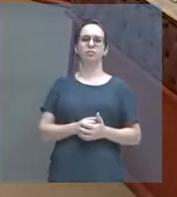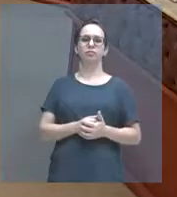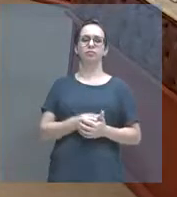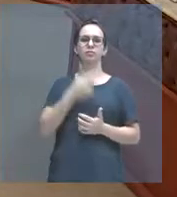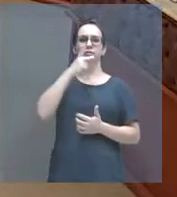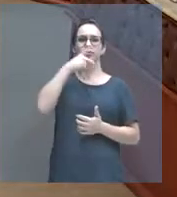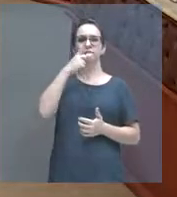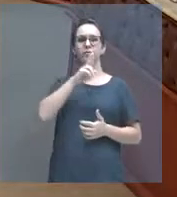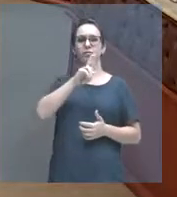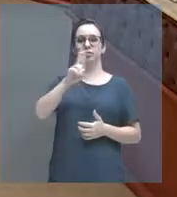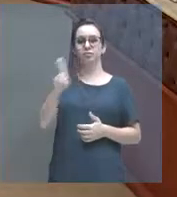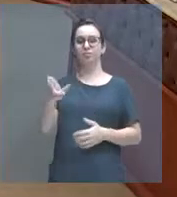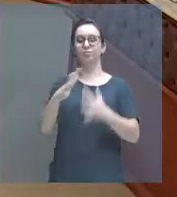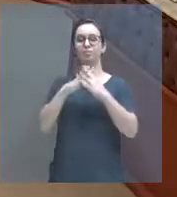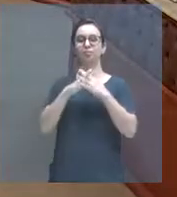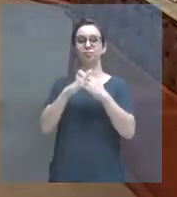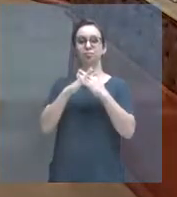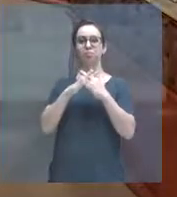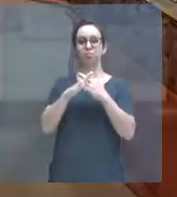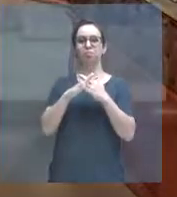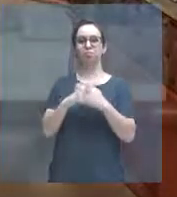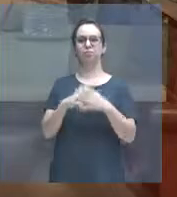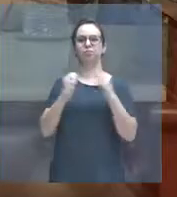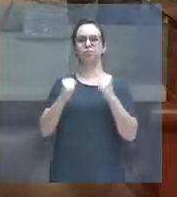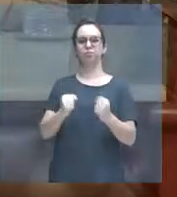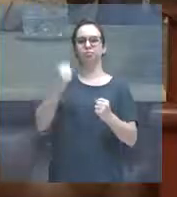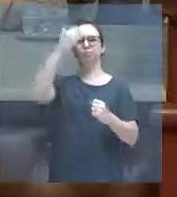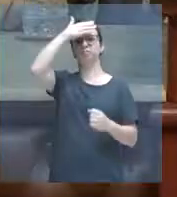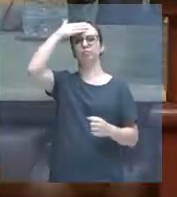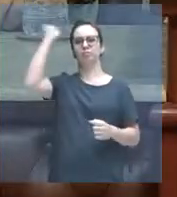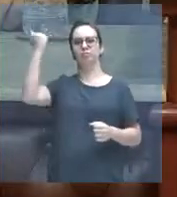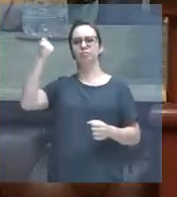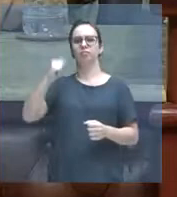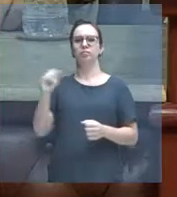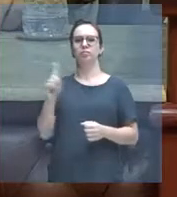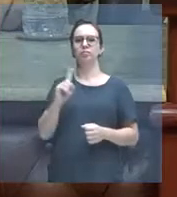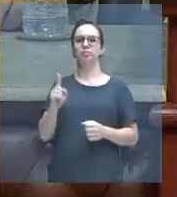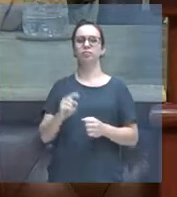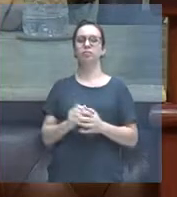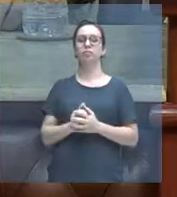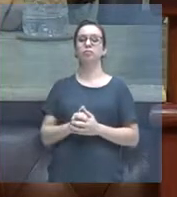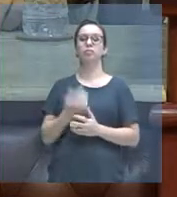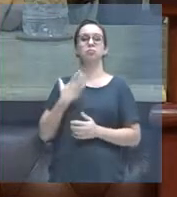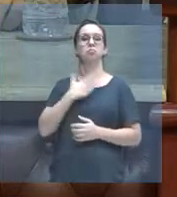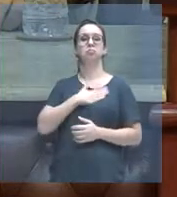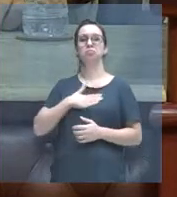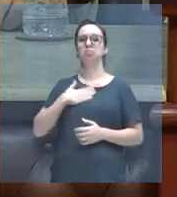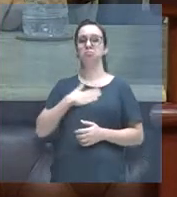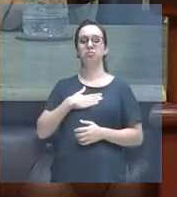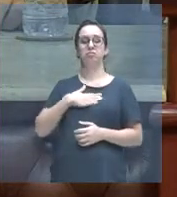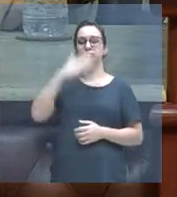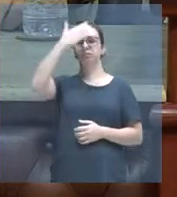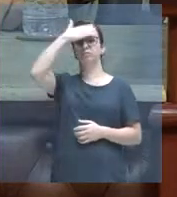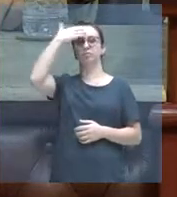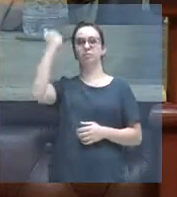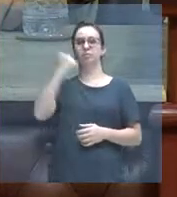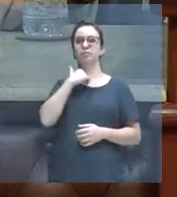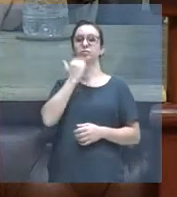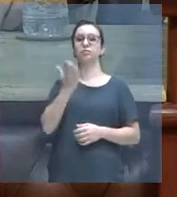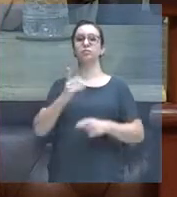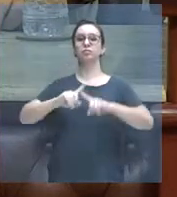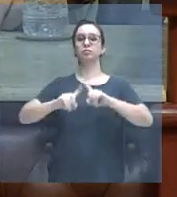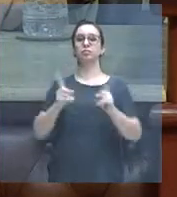gente pode esquecer, né? E eu não quero esquecer de ninguém aqui. Eu quero agradecer